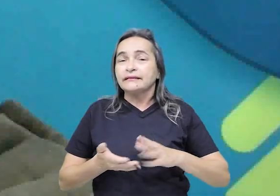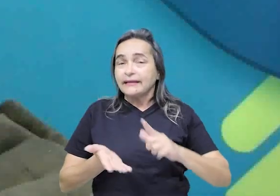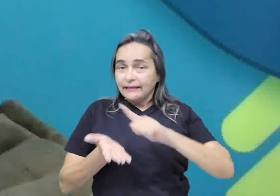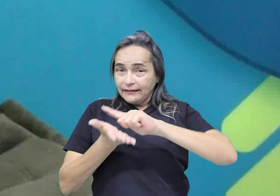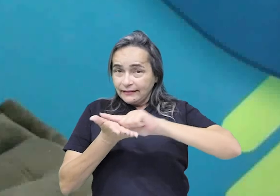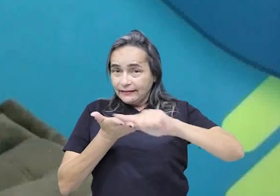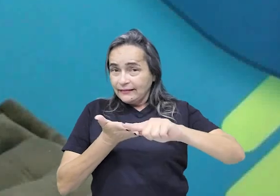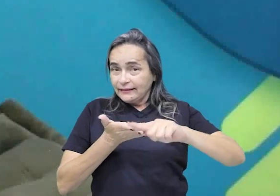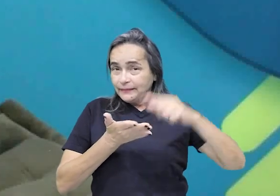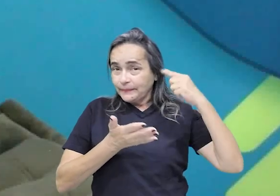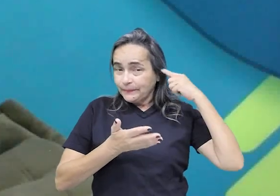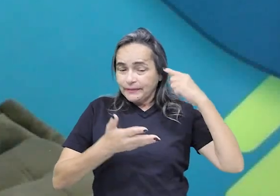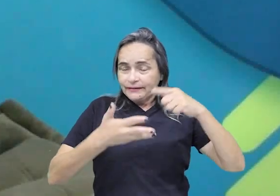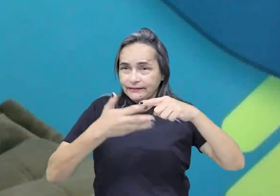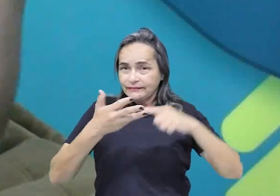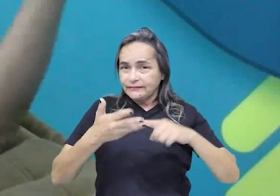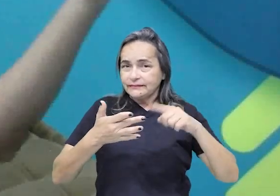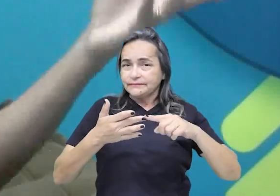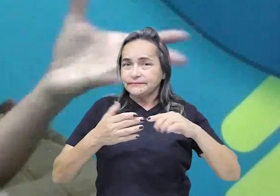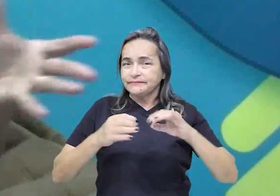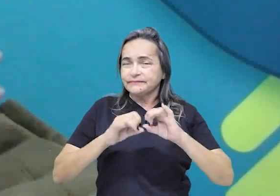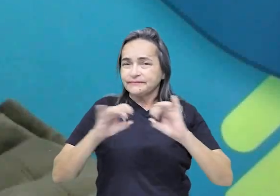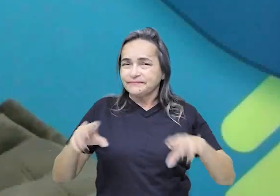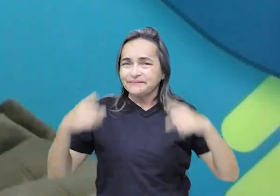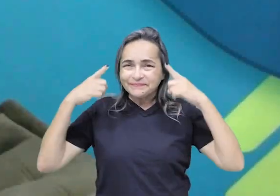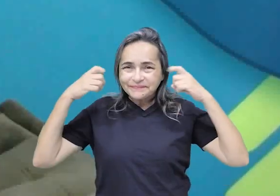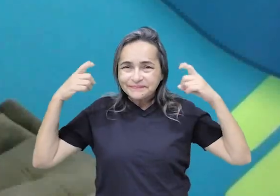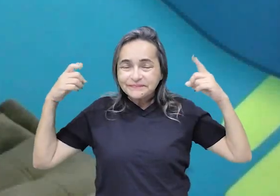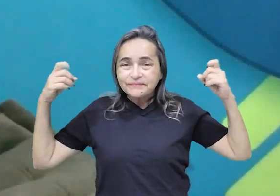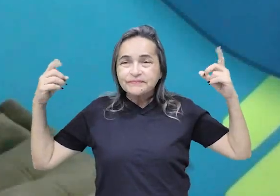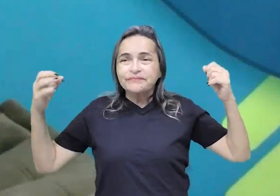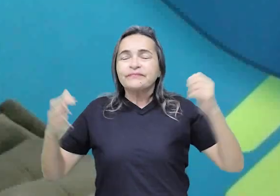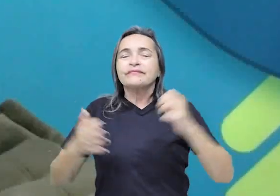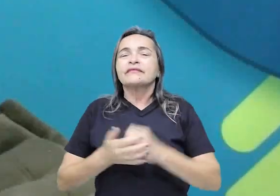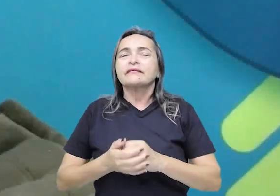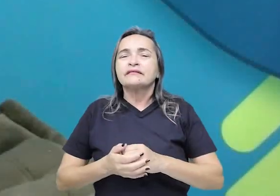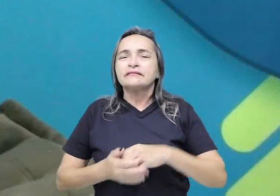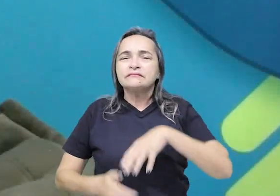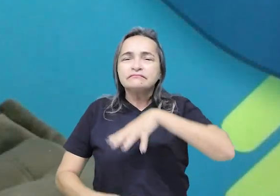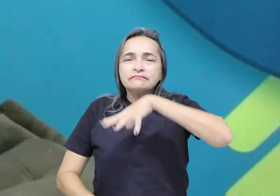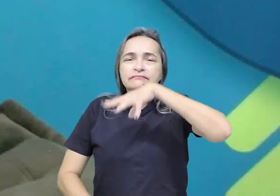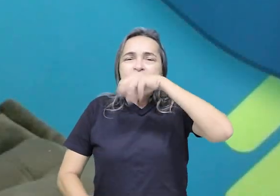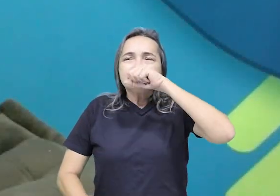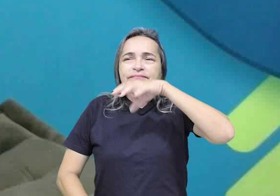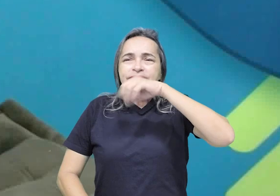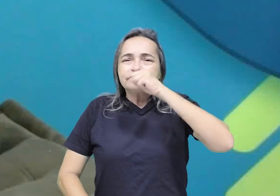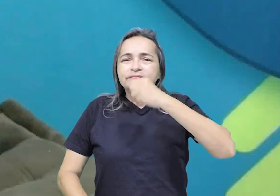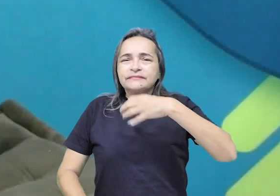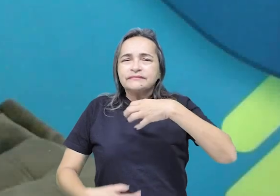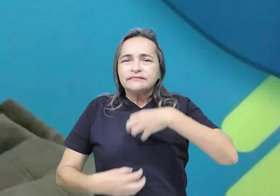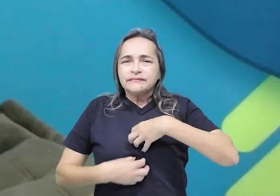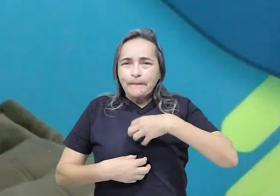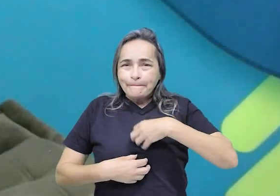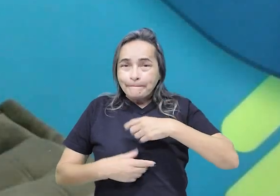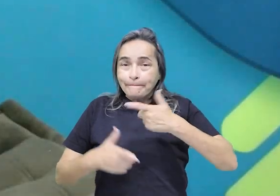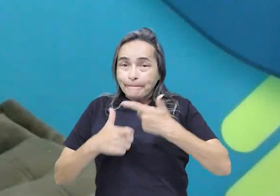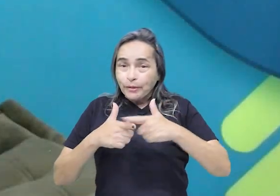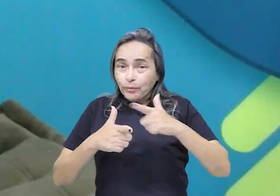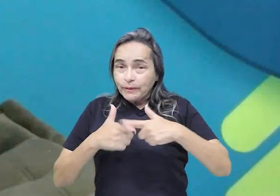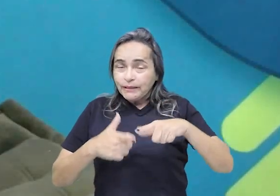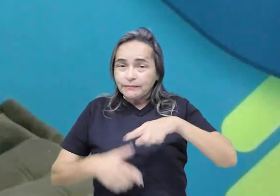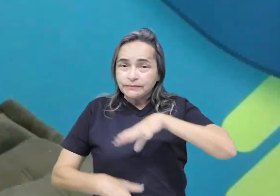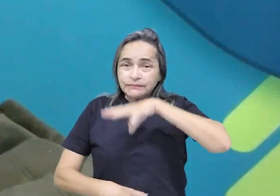limpeza, a questão do nível de exposição e a questão da respiração, né, e dos problemas respiratórios que a gente